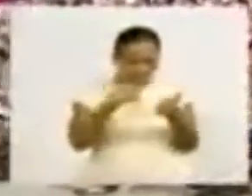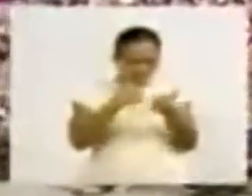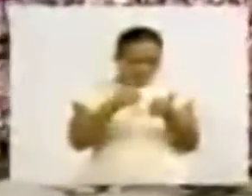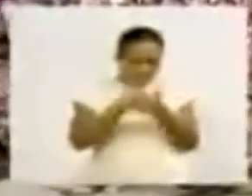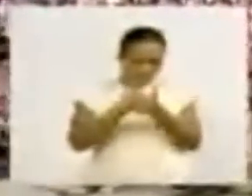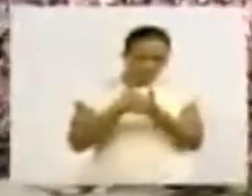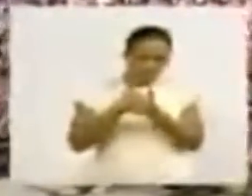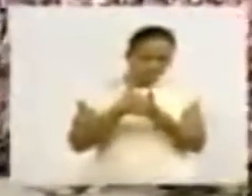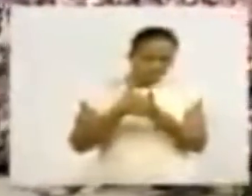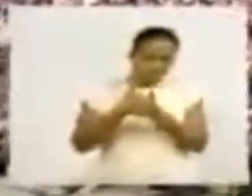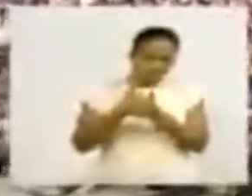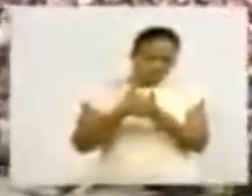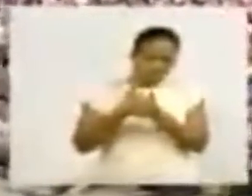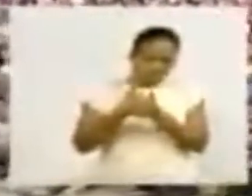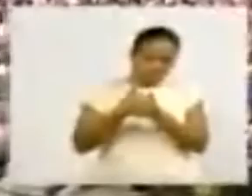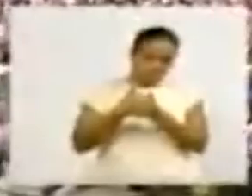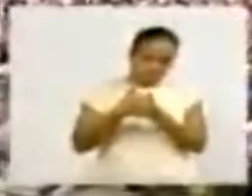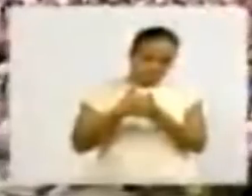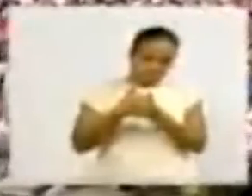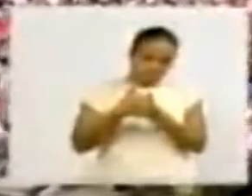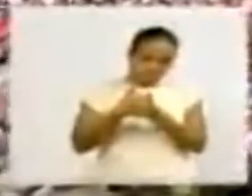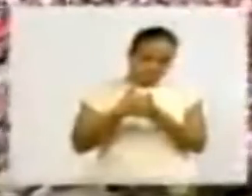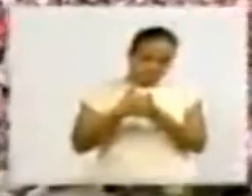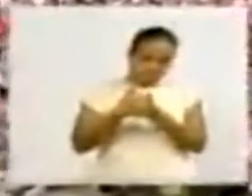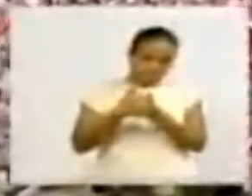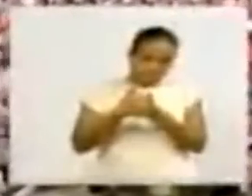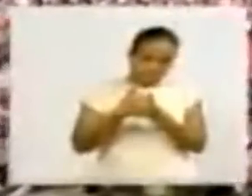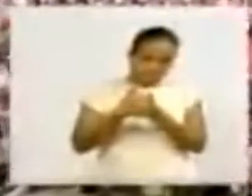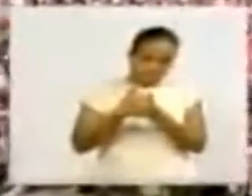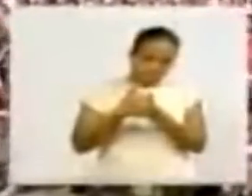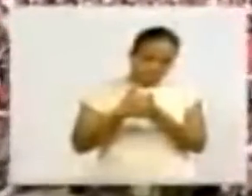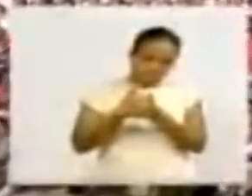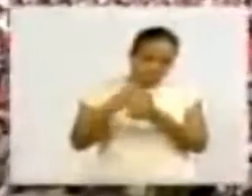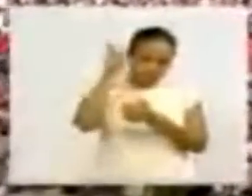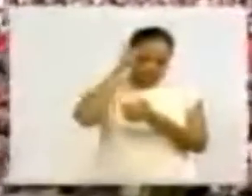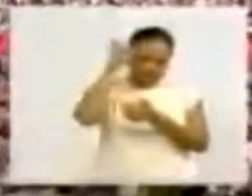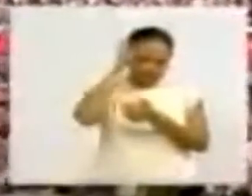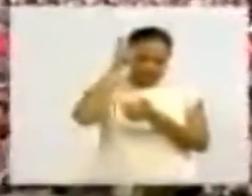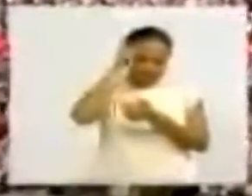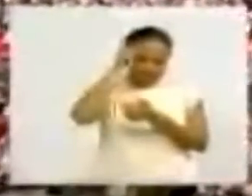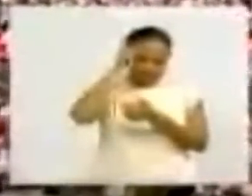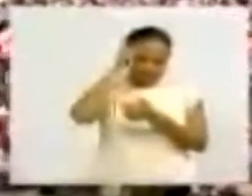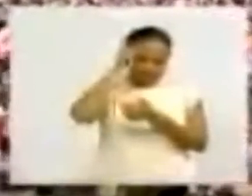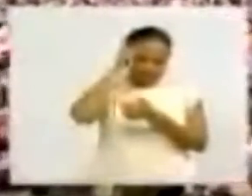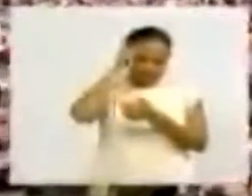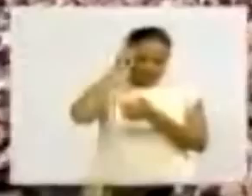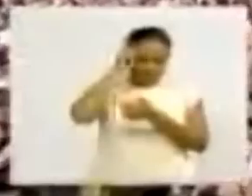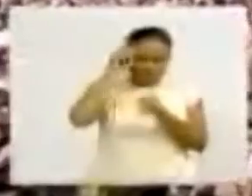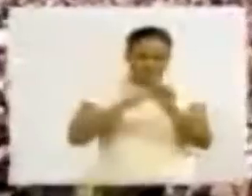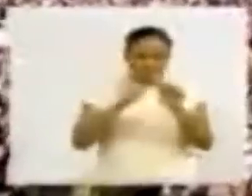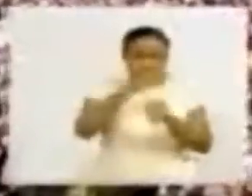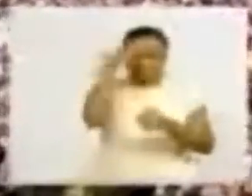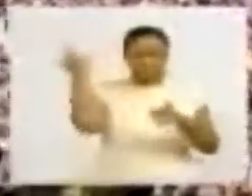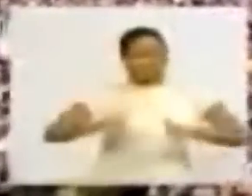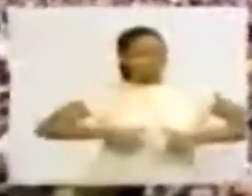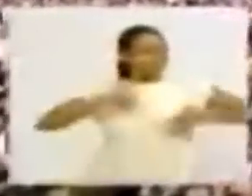está ótimo. Olha como ele me leva para cima, olha como ele me causa orgulho, olha todos me aplaudindo,